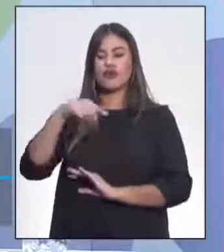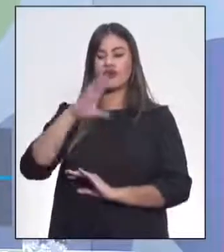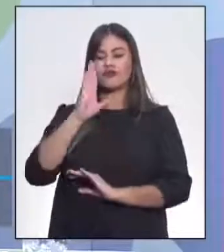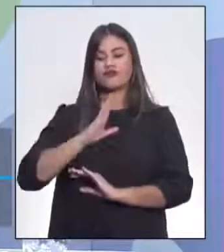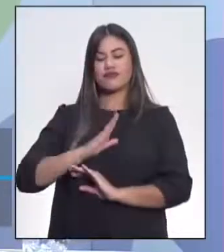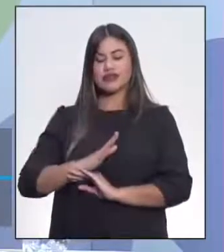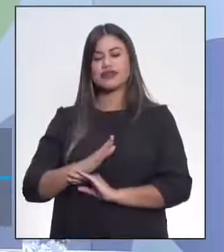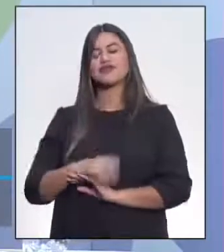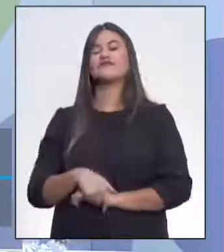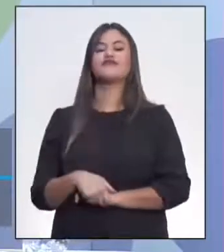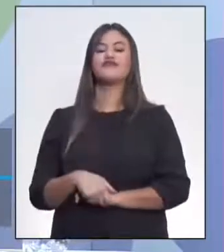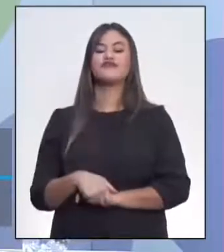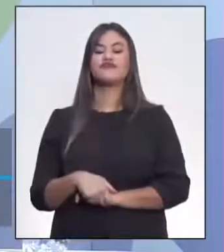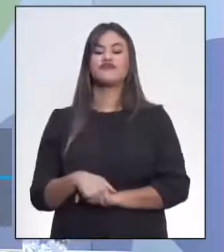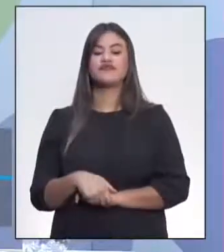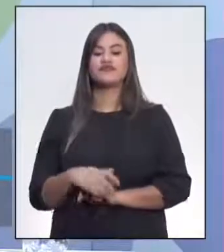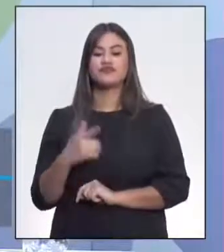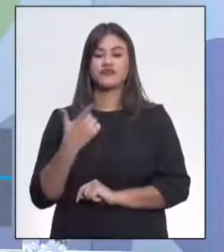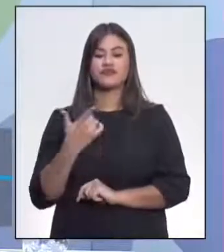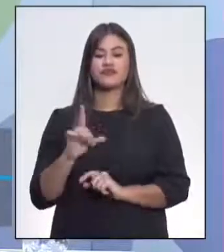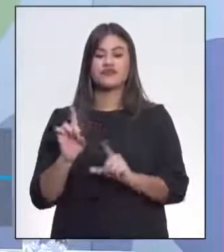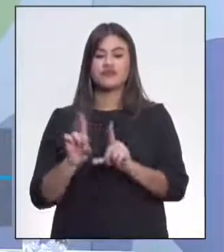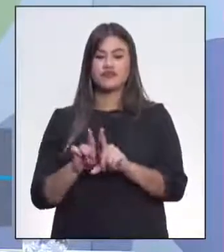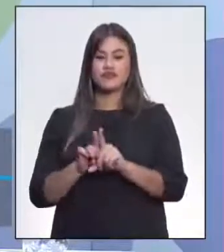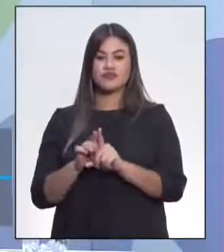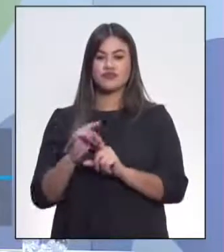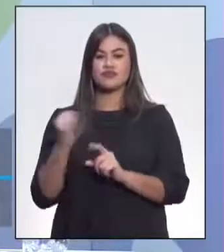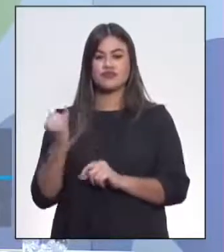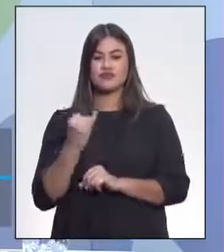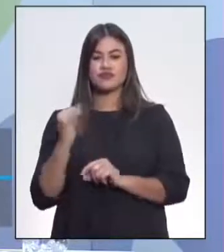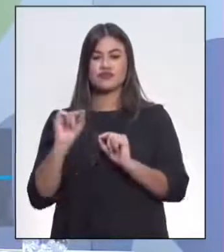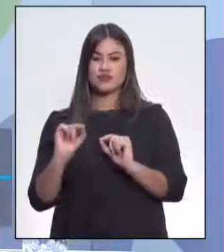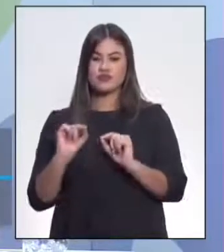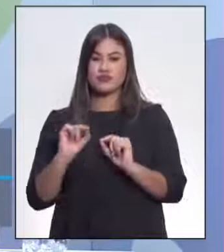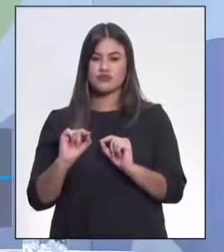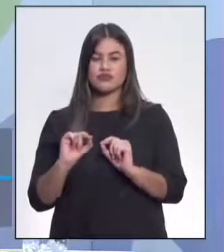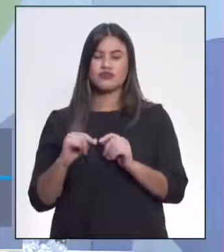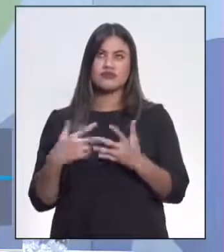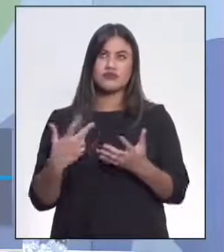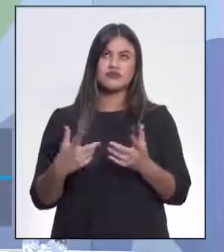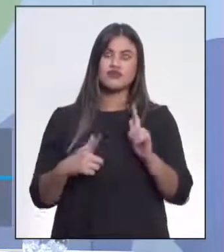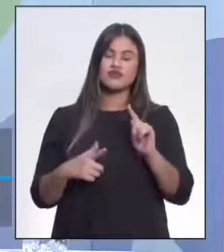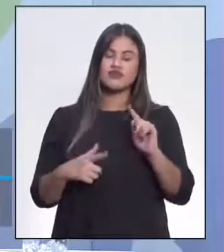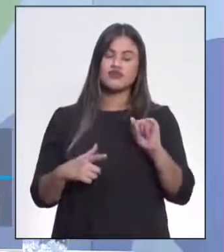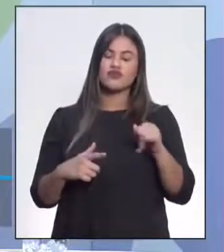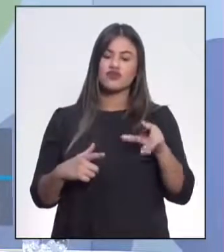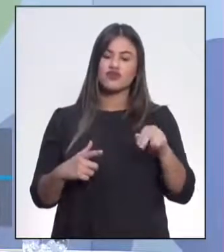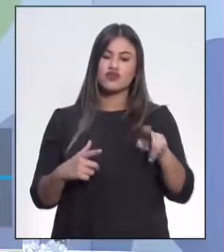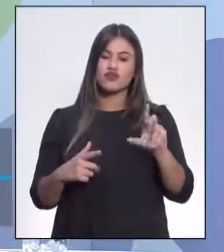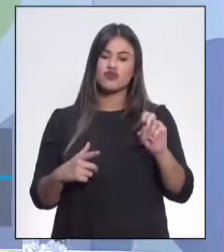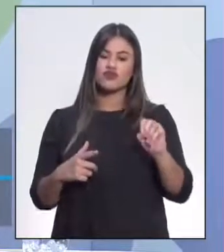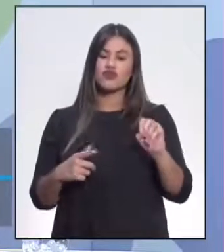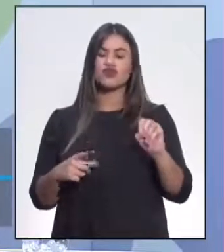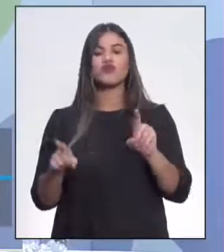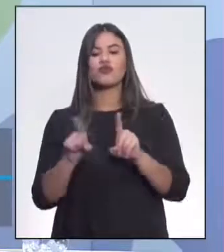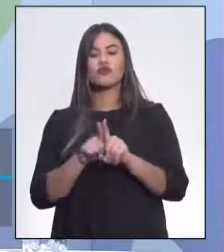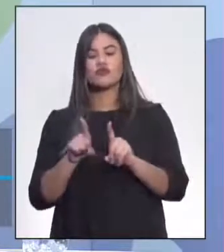né, uma coisa que é interessante que vocês devem ter observado tanto na dança do jongo aí como na dança,